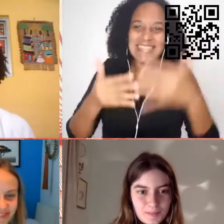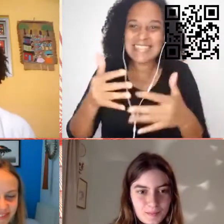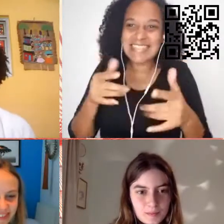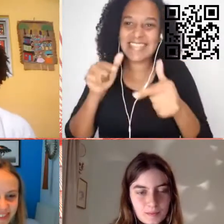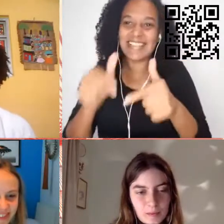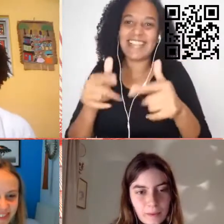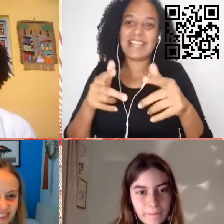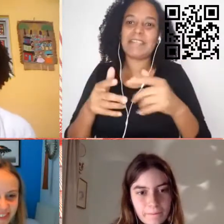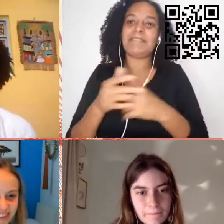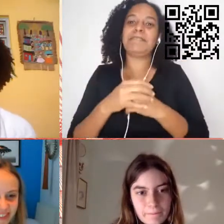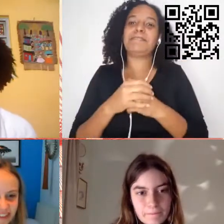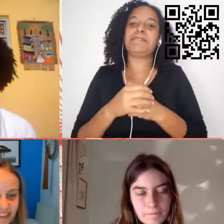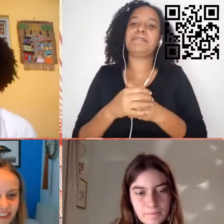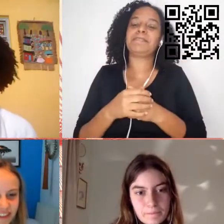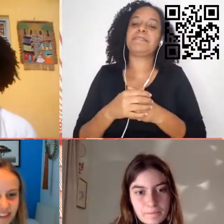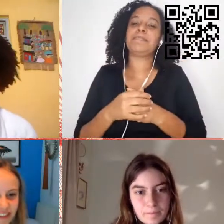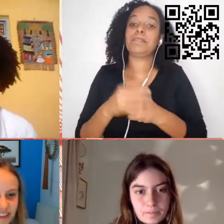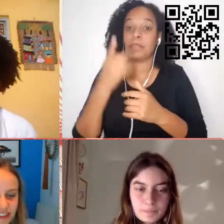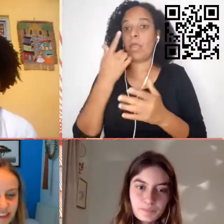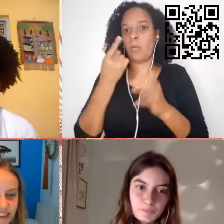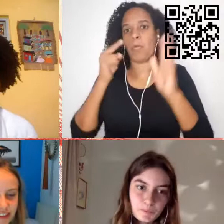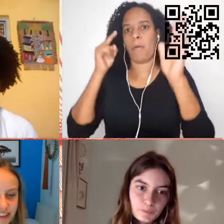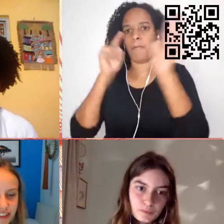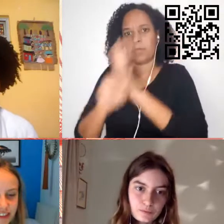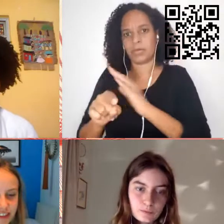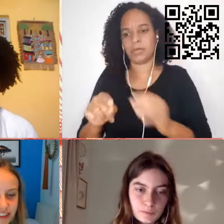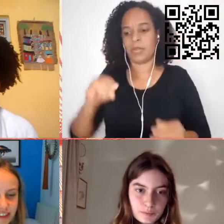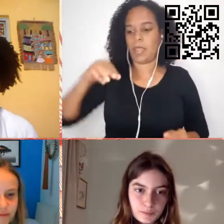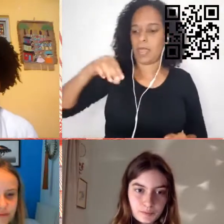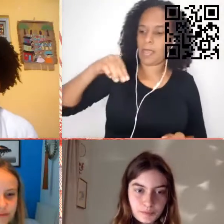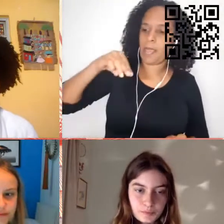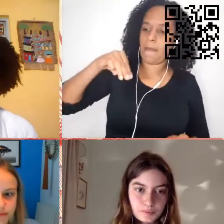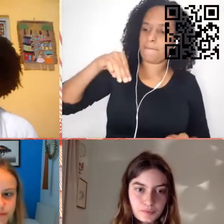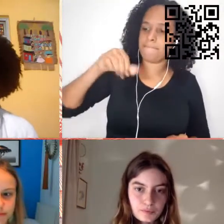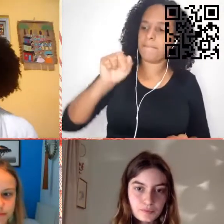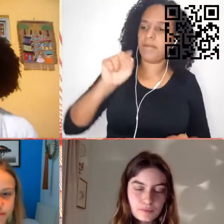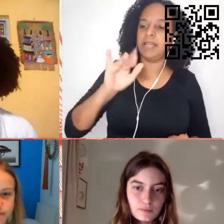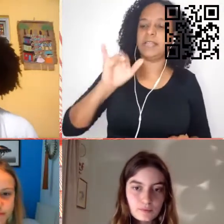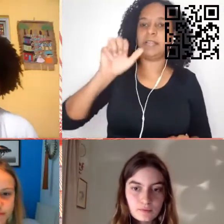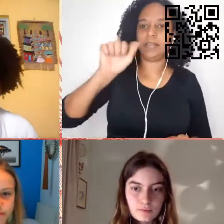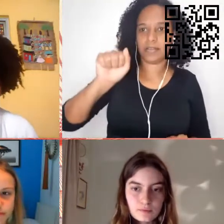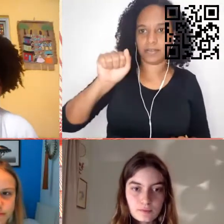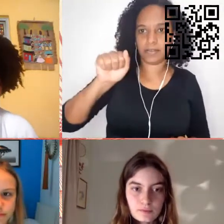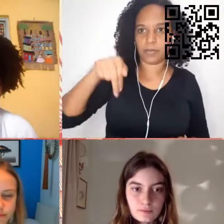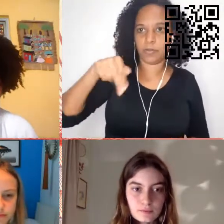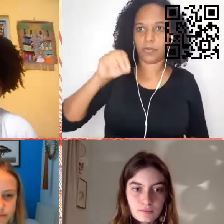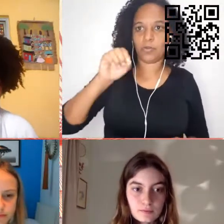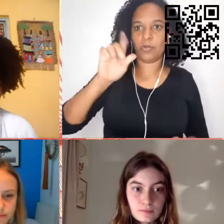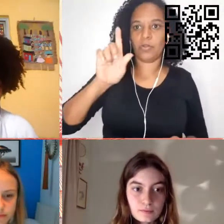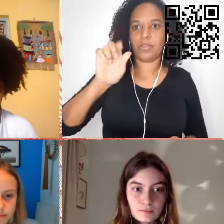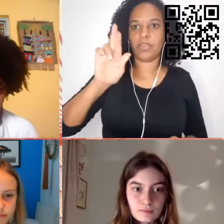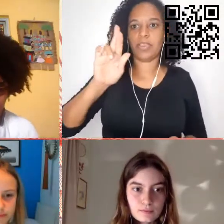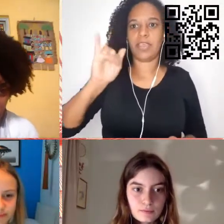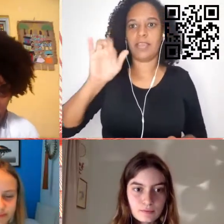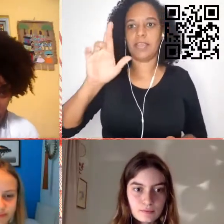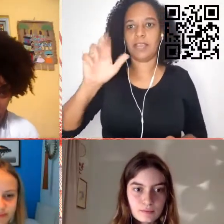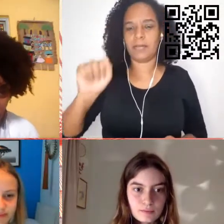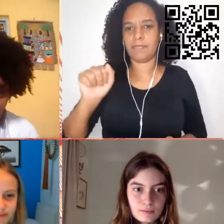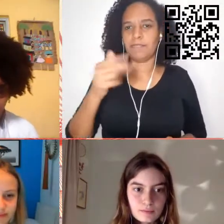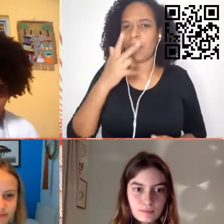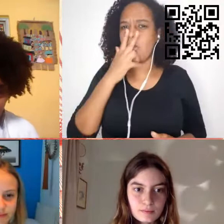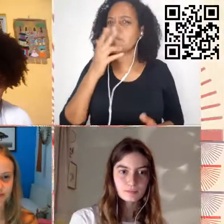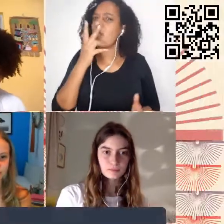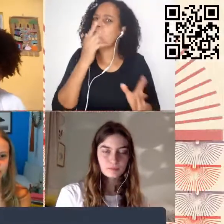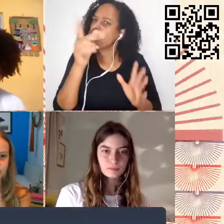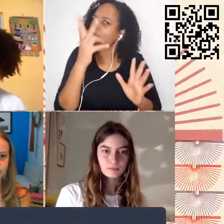desse encontro tão gostoso. Tem uma pergunta da Mariana Nogueira no chat que eu eu senti que já foi respondida,